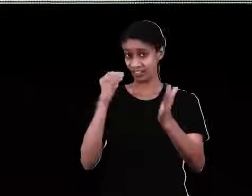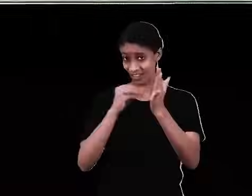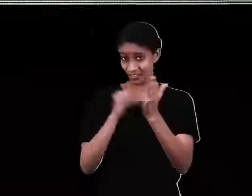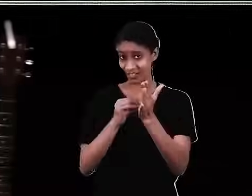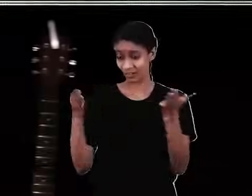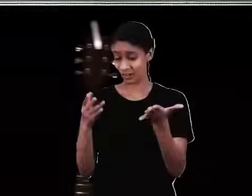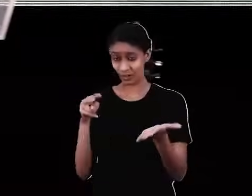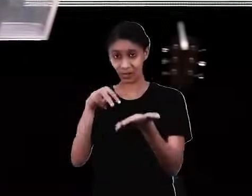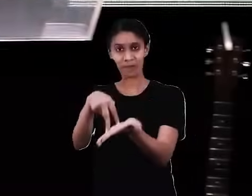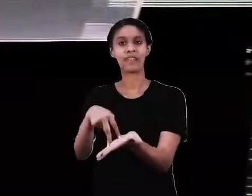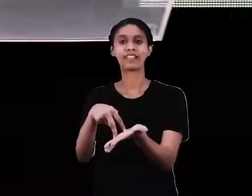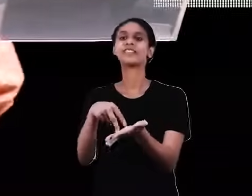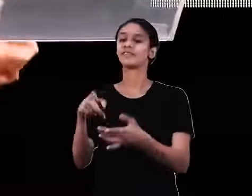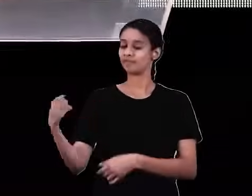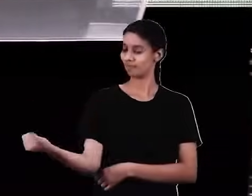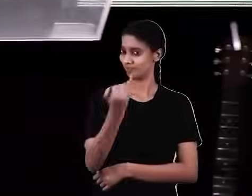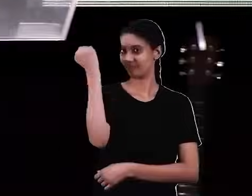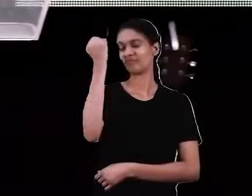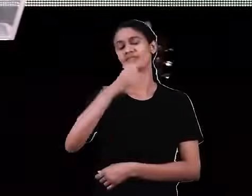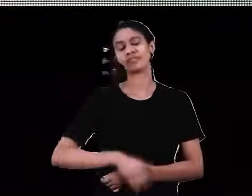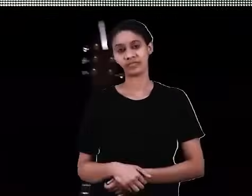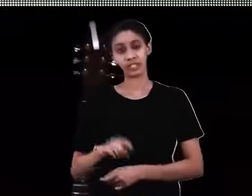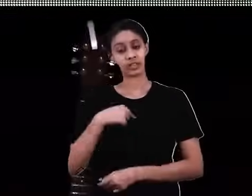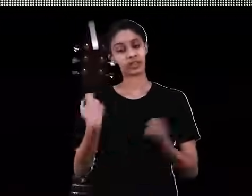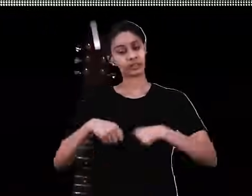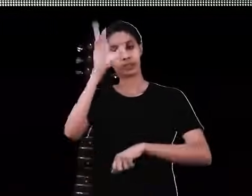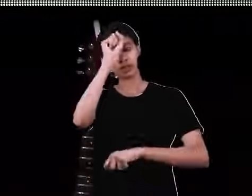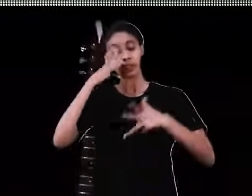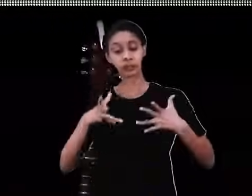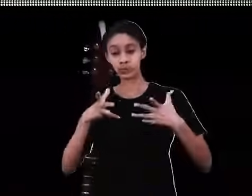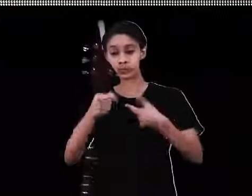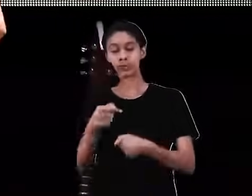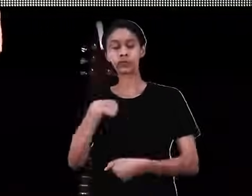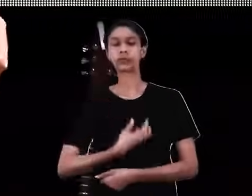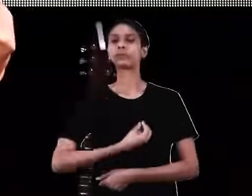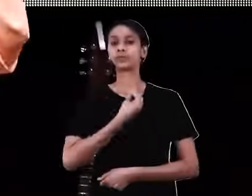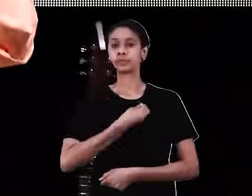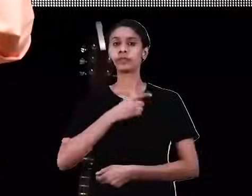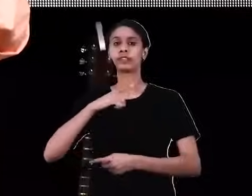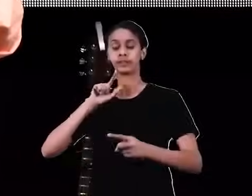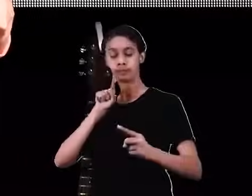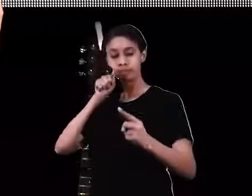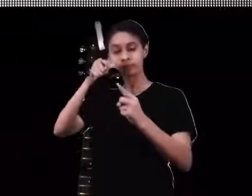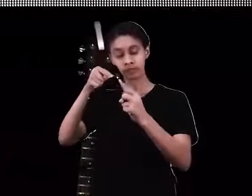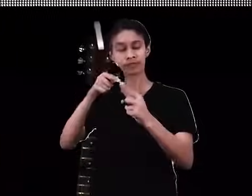a presença tem valor. Nós precisamos aprender que tudo na nossa vida dá uma direção, dá um apontamento. E em último lugar,